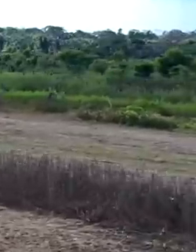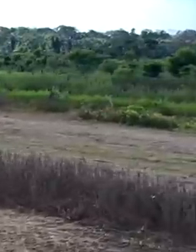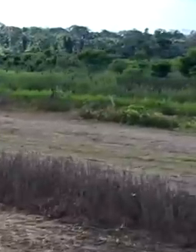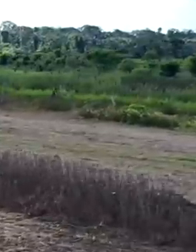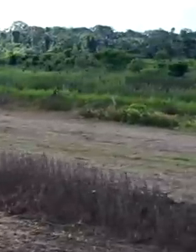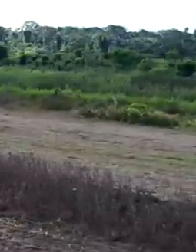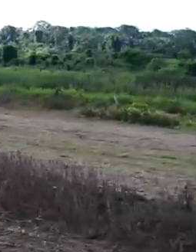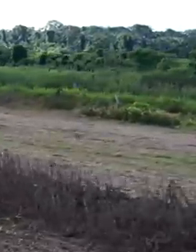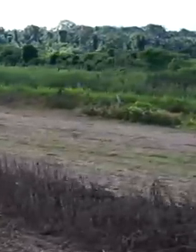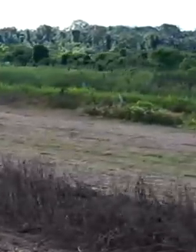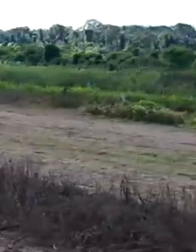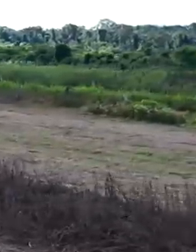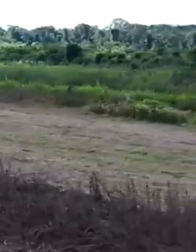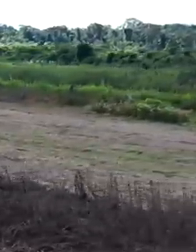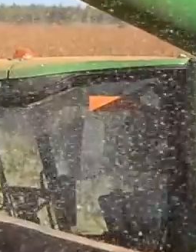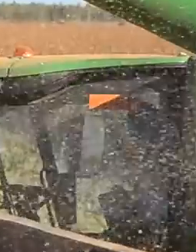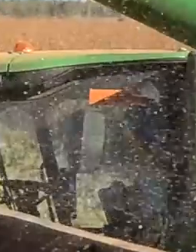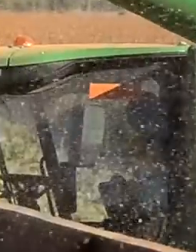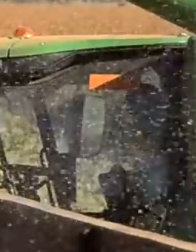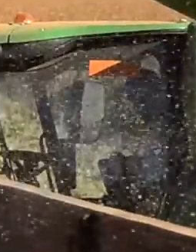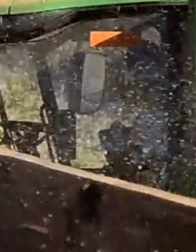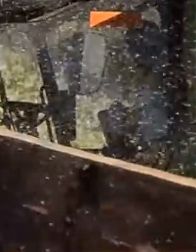E aí